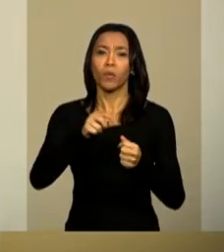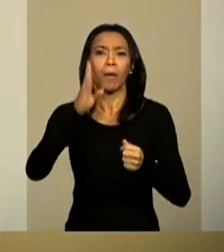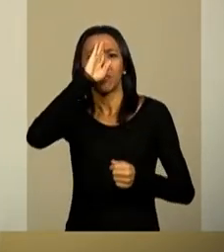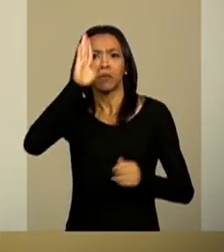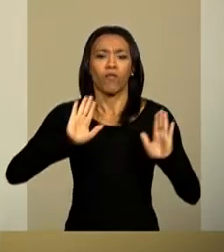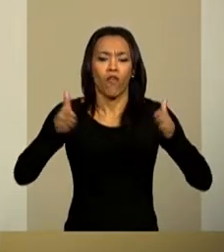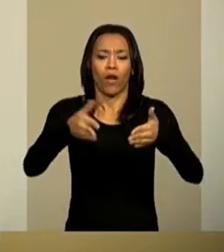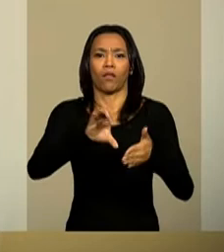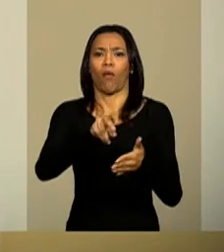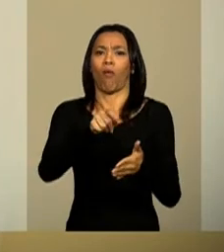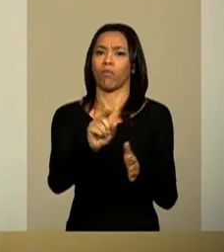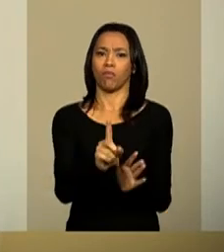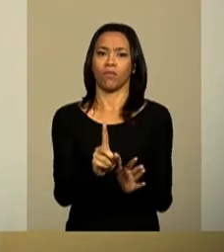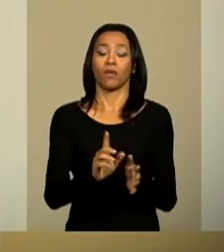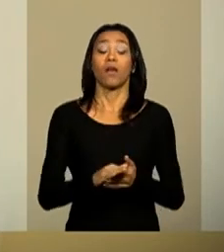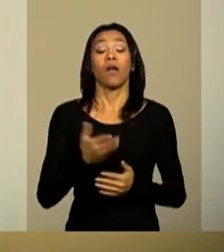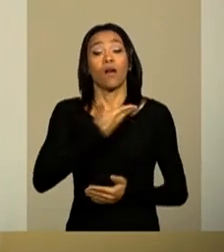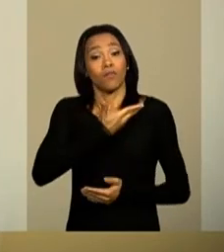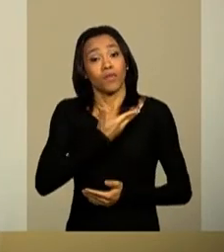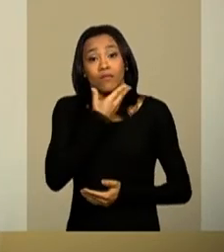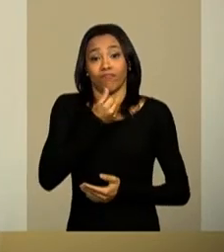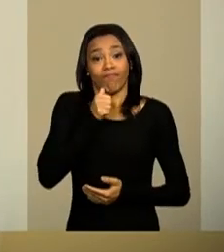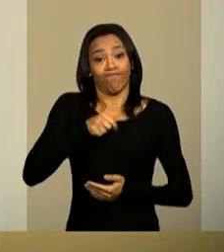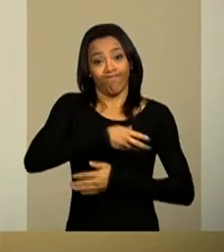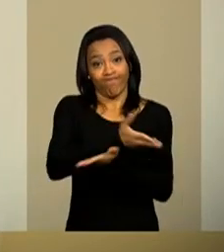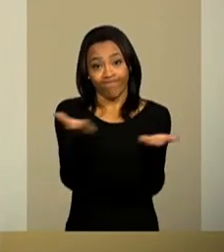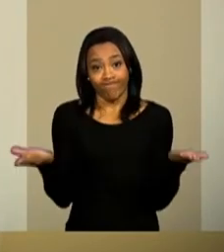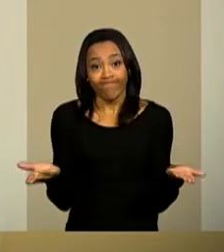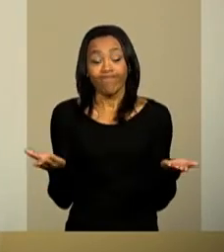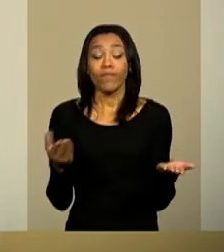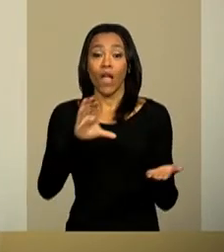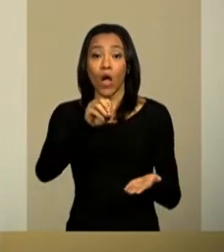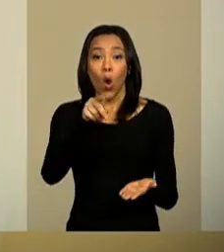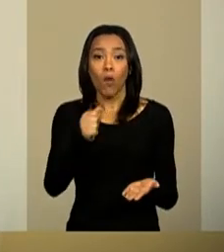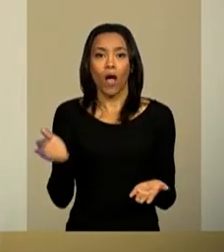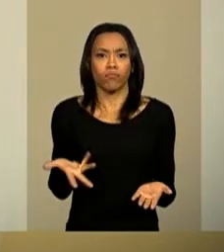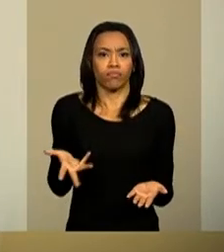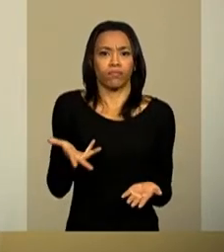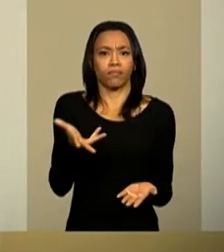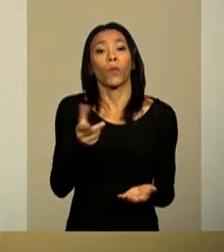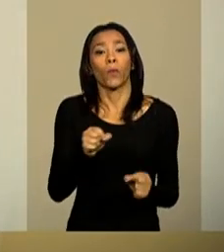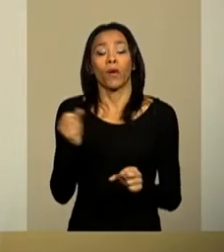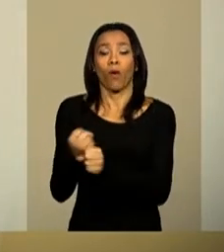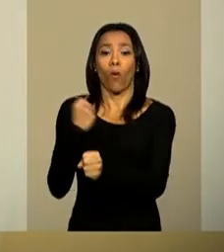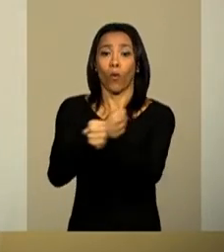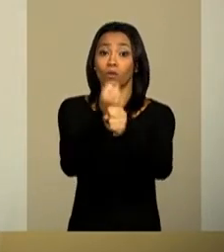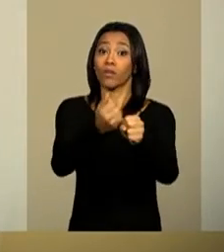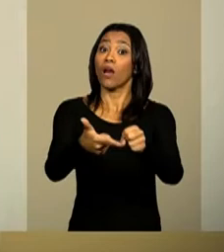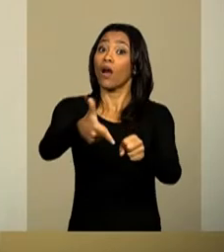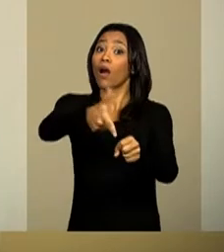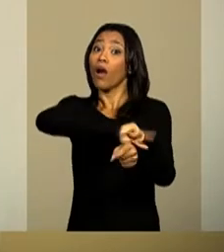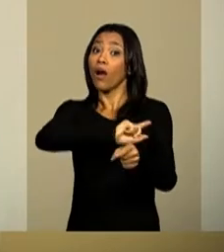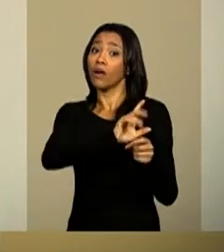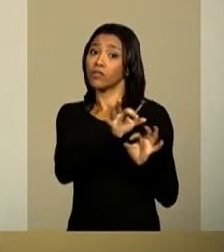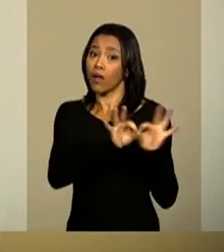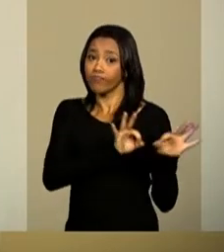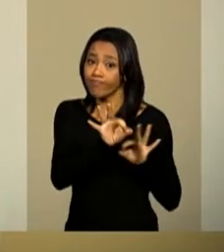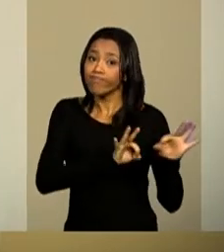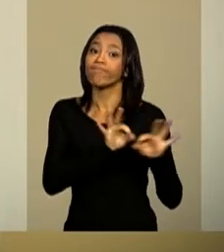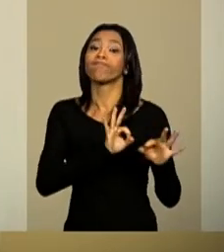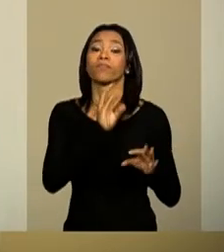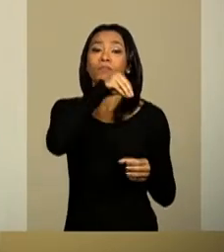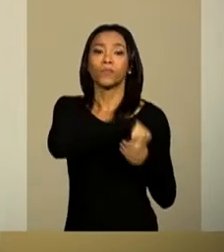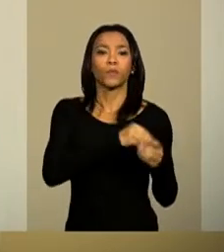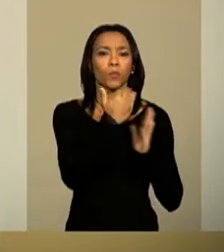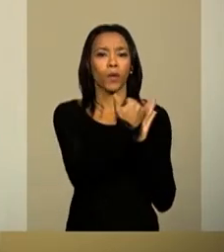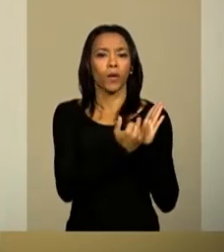Copa. Minhas amigas e meus amigos, a Copa apressou obras e serviços que já estavam previstos no Programa de